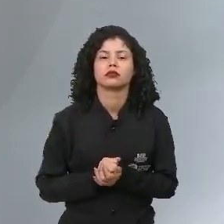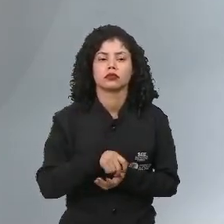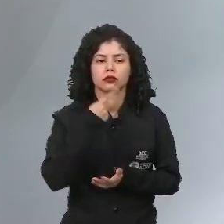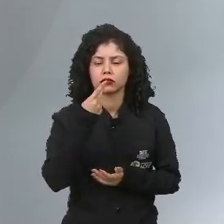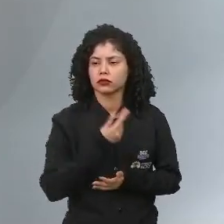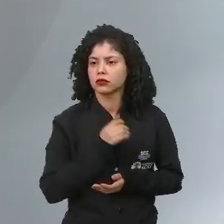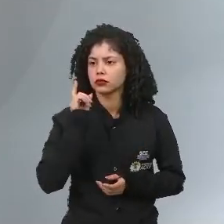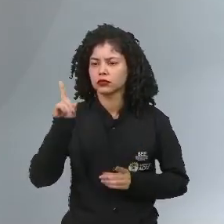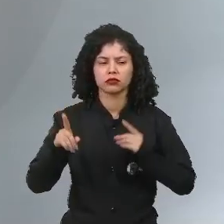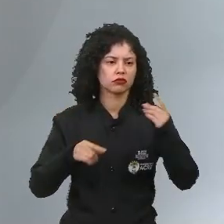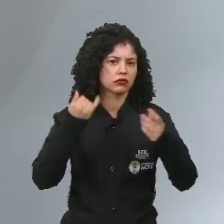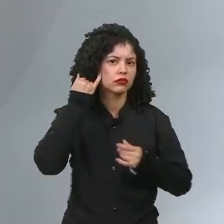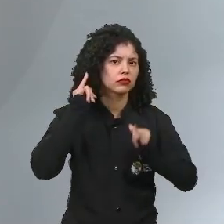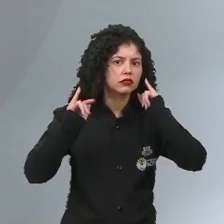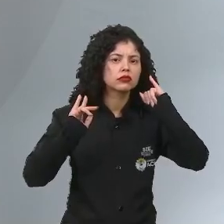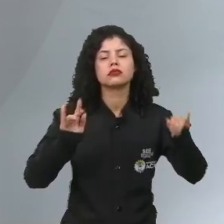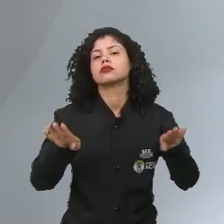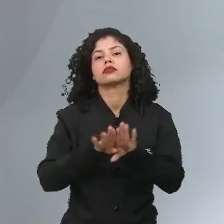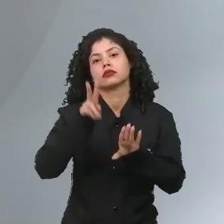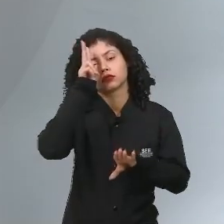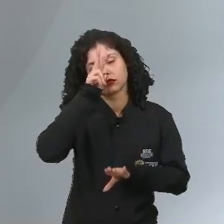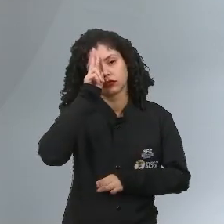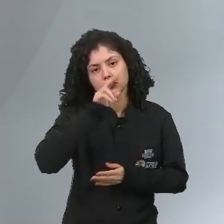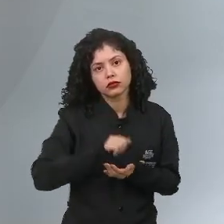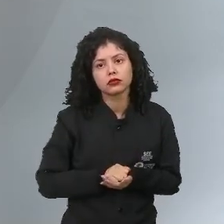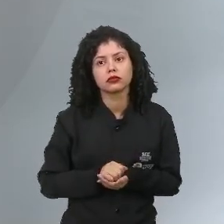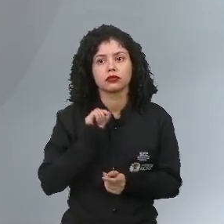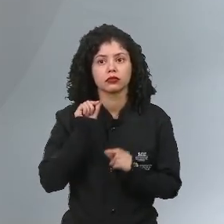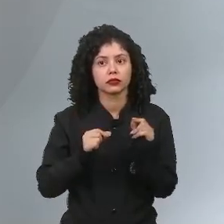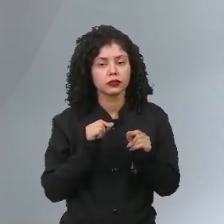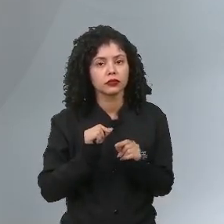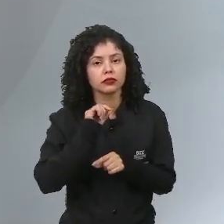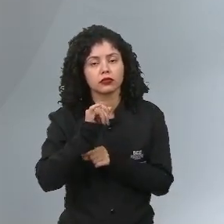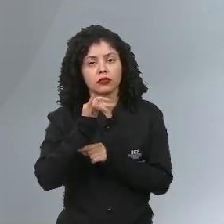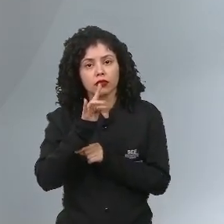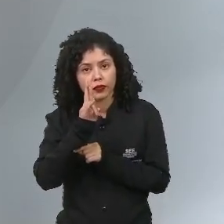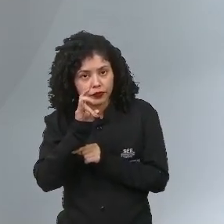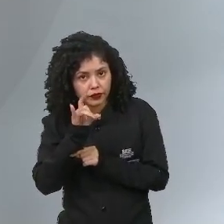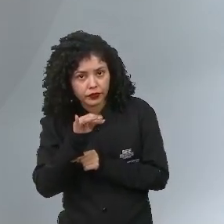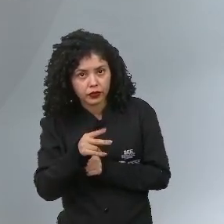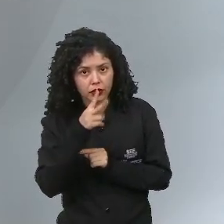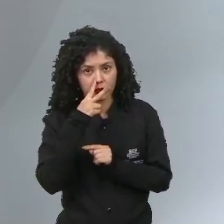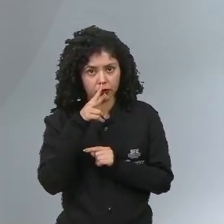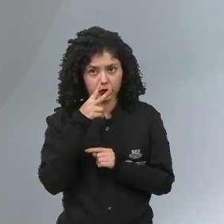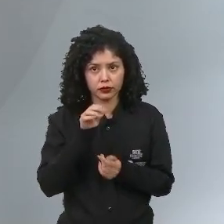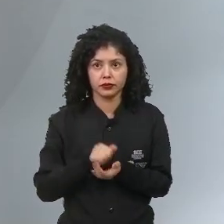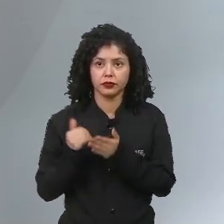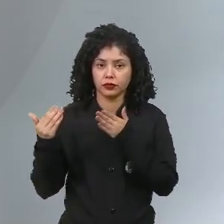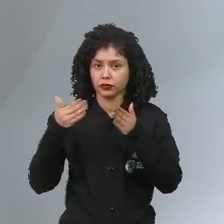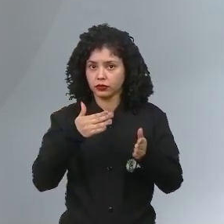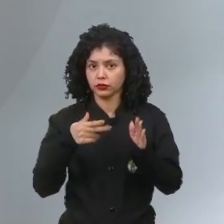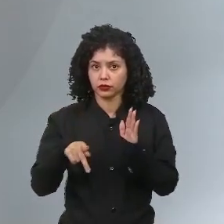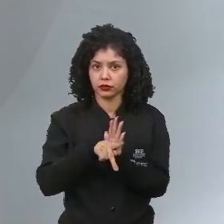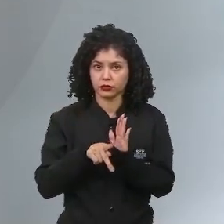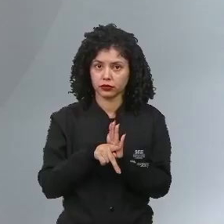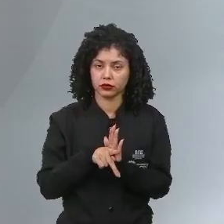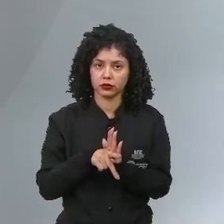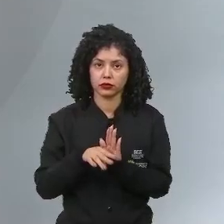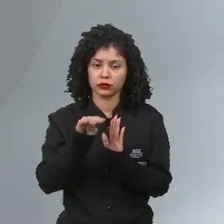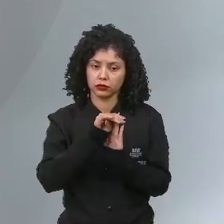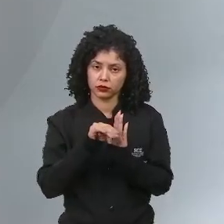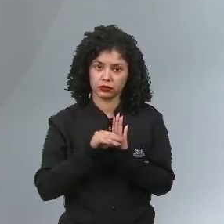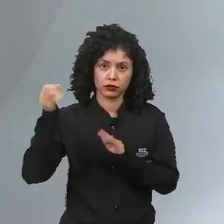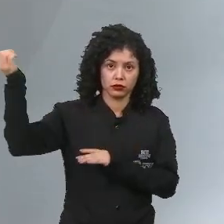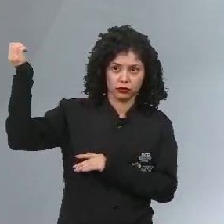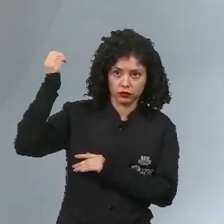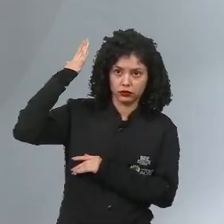as pessoas esses ideais. Lembrando que, inclusive, essa Inconfidência Mineira ela é inspirada nos objetivos lá, nos princípios iluministas,